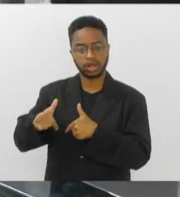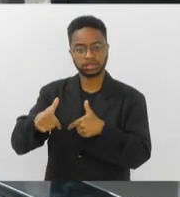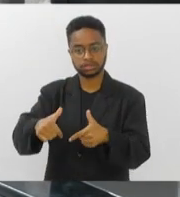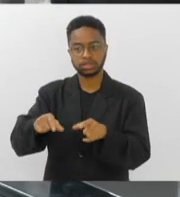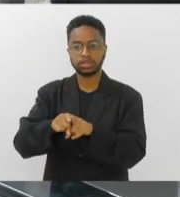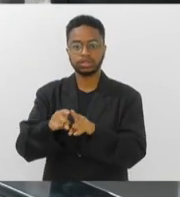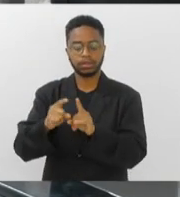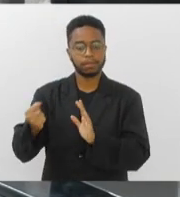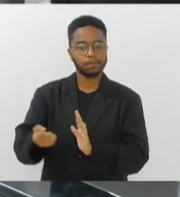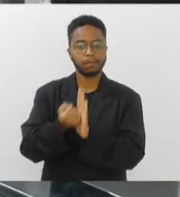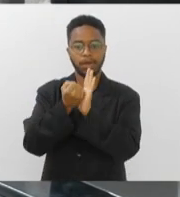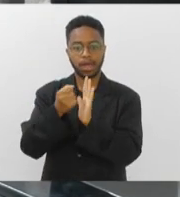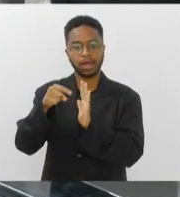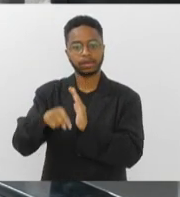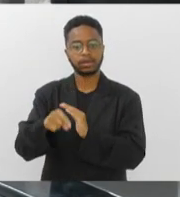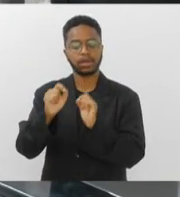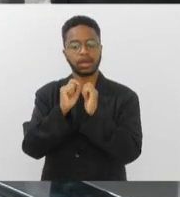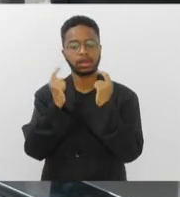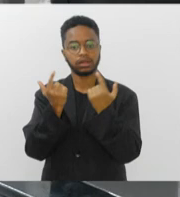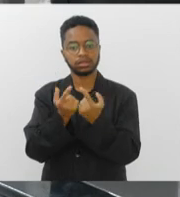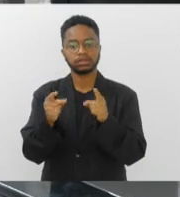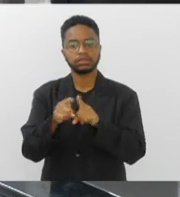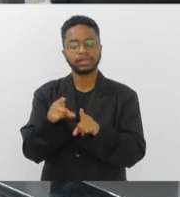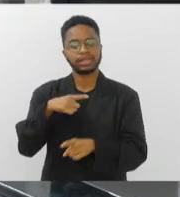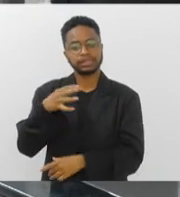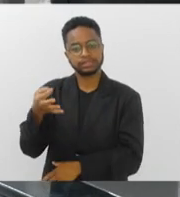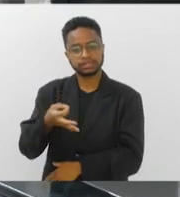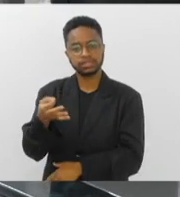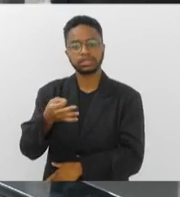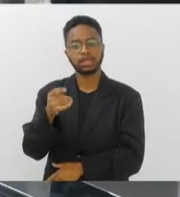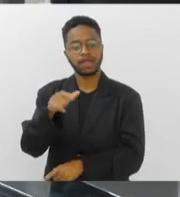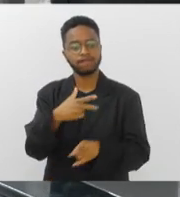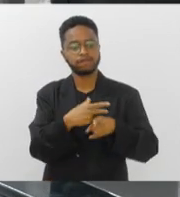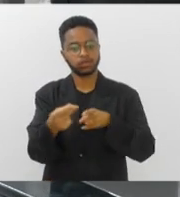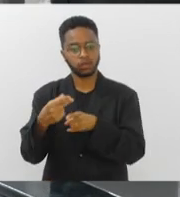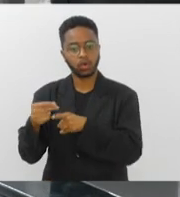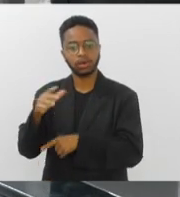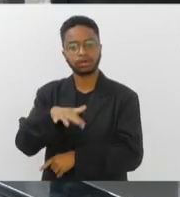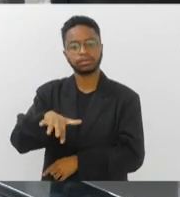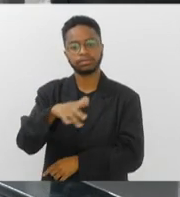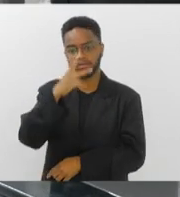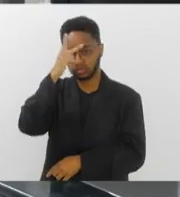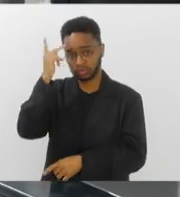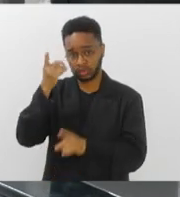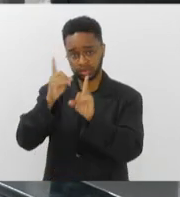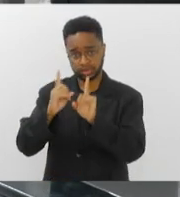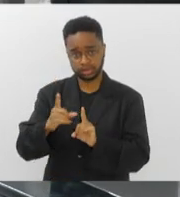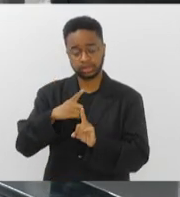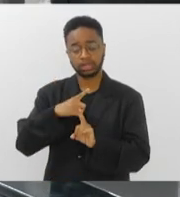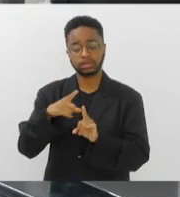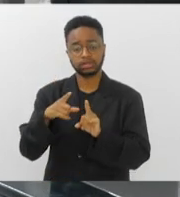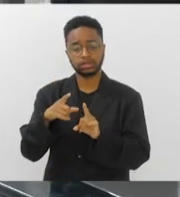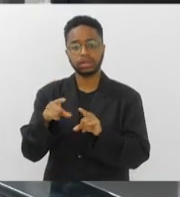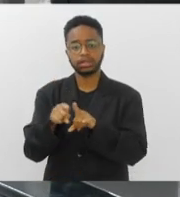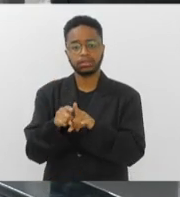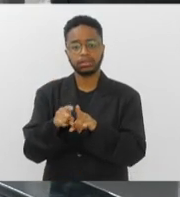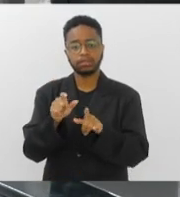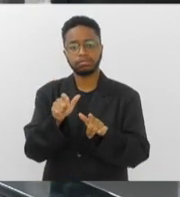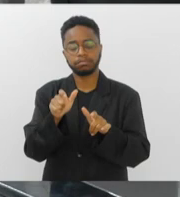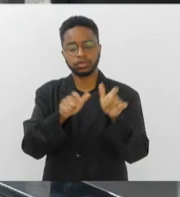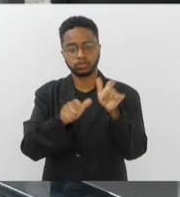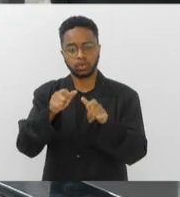Parlamento Fluminense, e tenho convicção que uma conquista para as pessoas com deficiência, com transtornos do espectro autista e